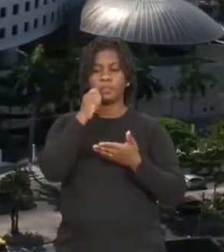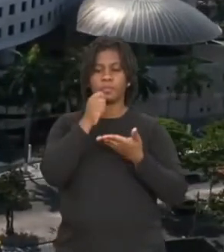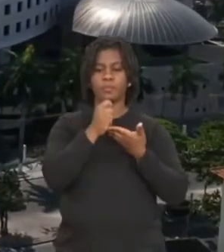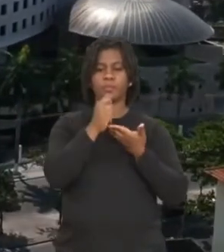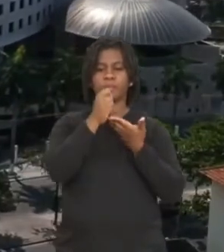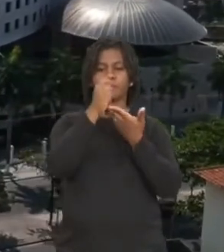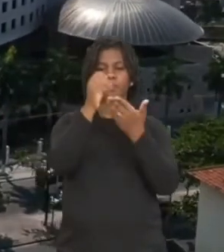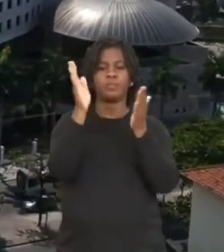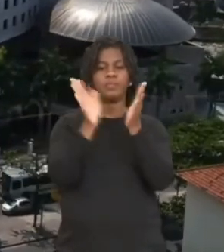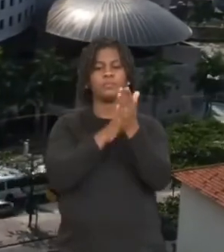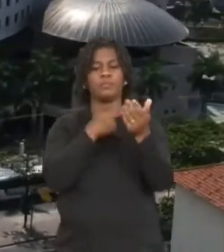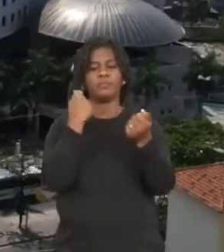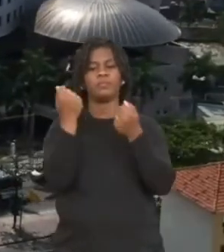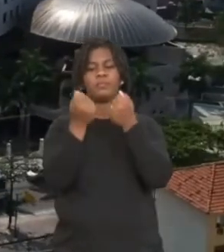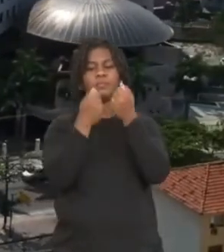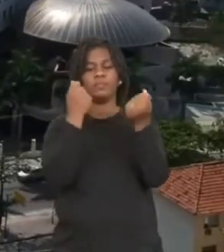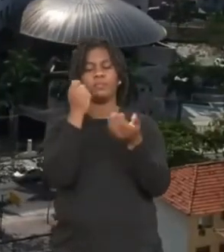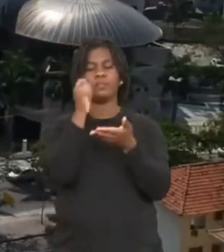Aleluia.